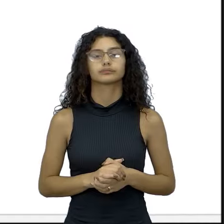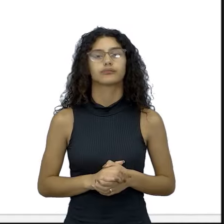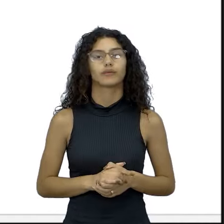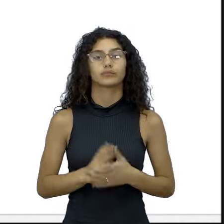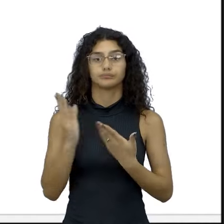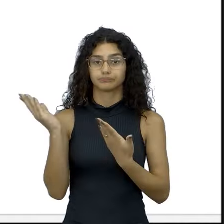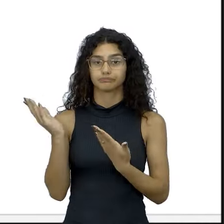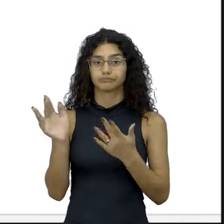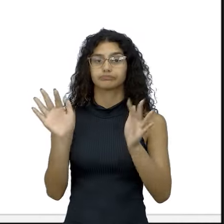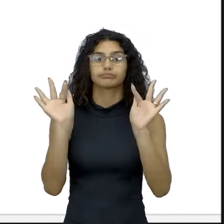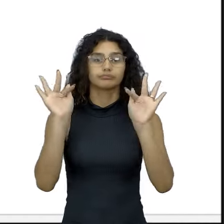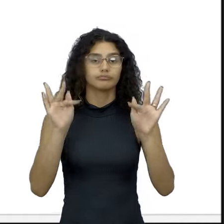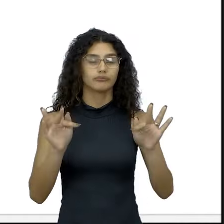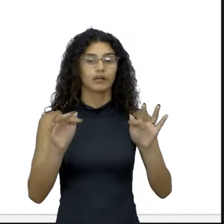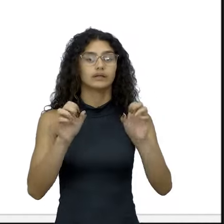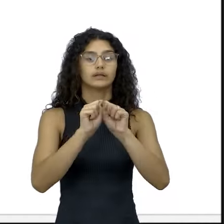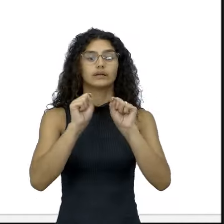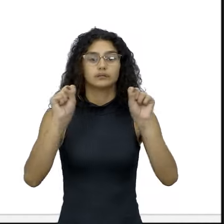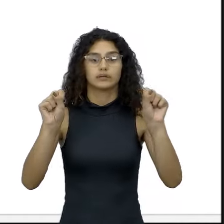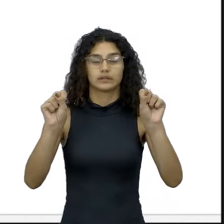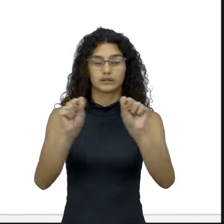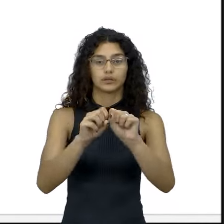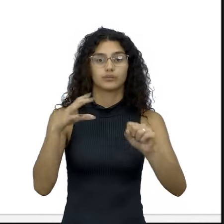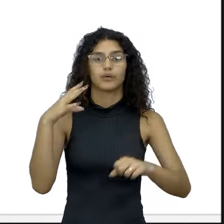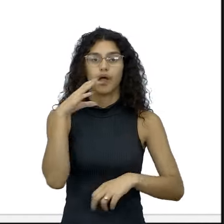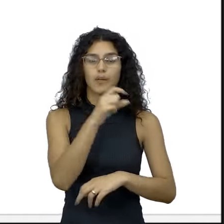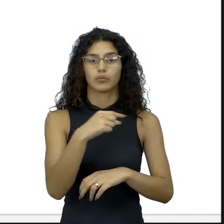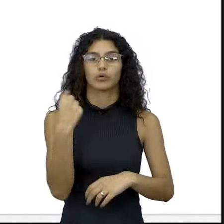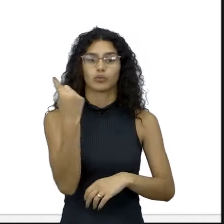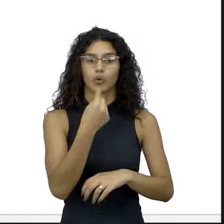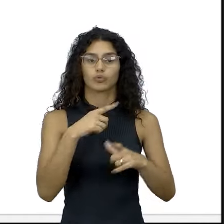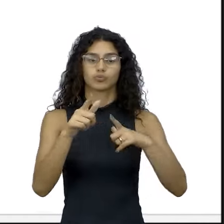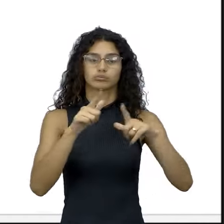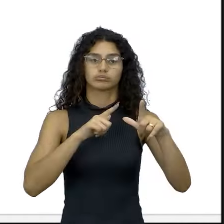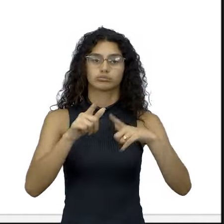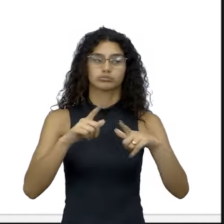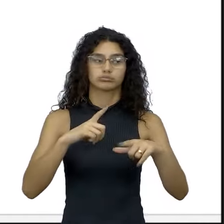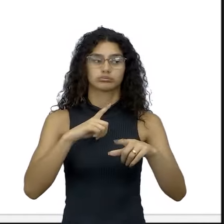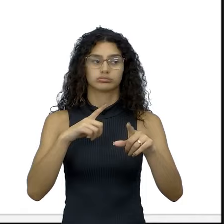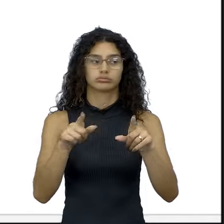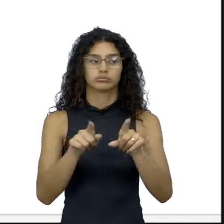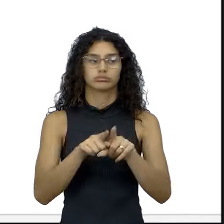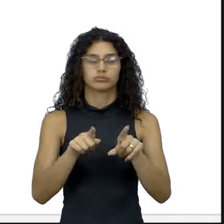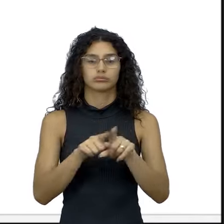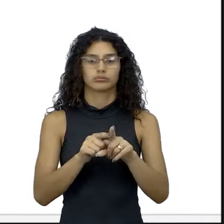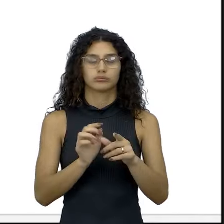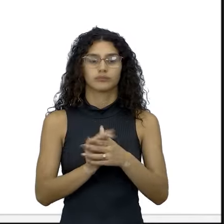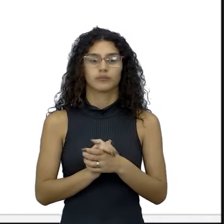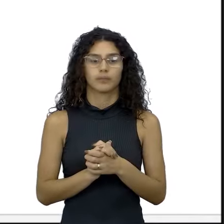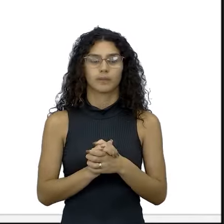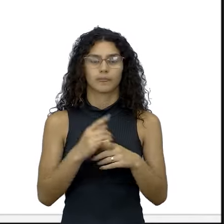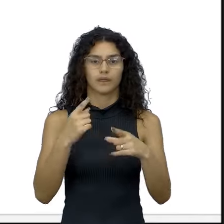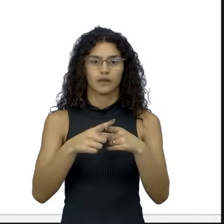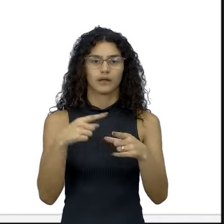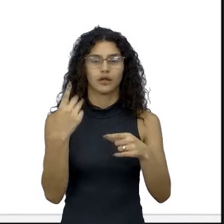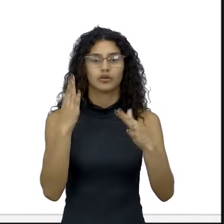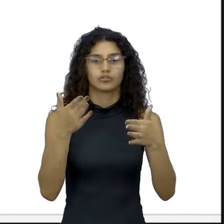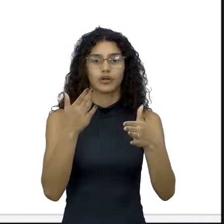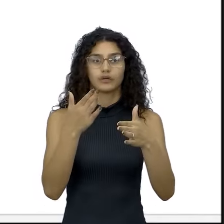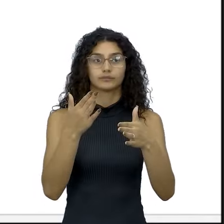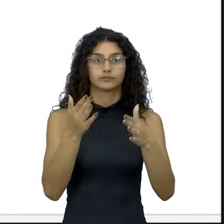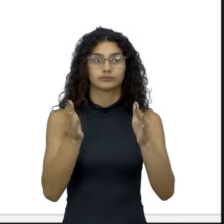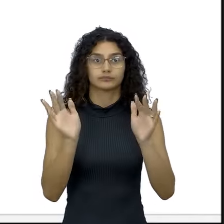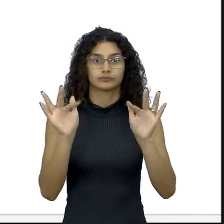vamos finalizando, né, sistematizando rapidamente o nosso trabalho que foi desenvolvido. Então, nós terminamos